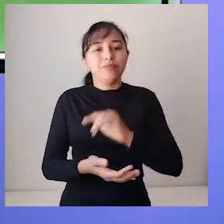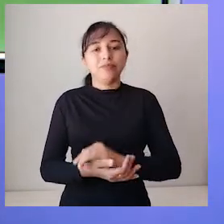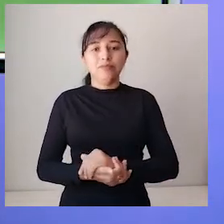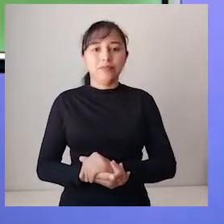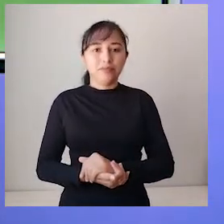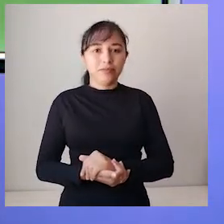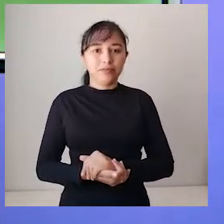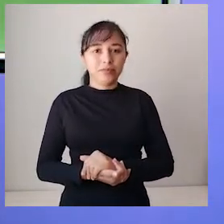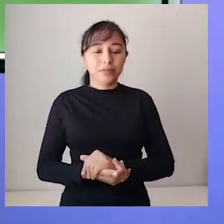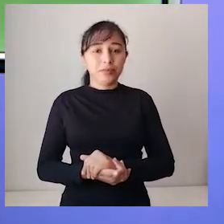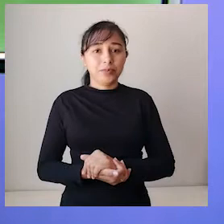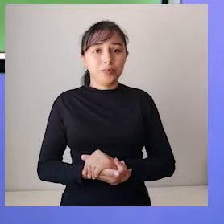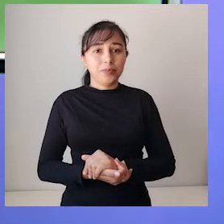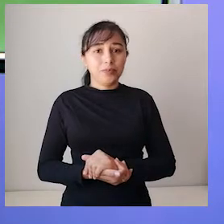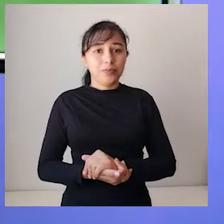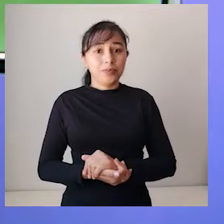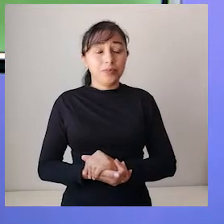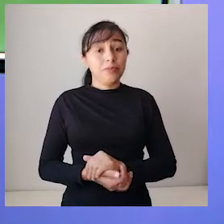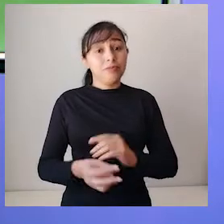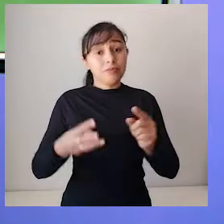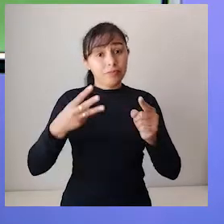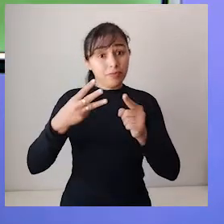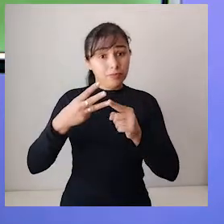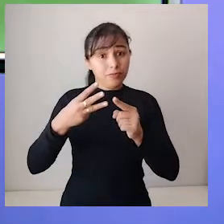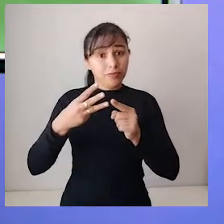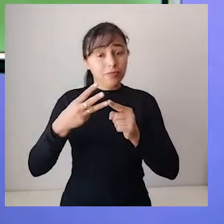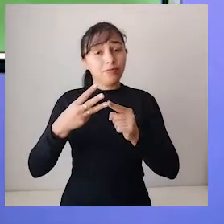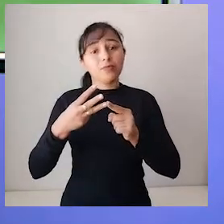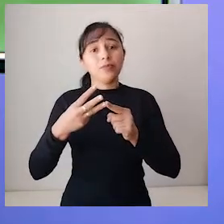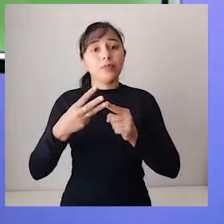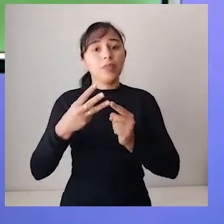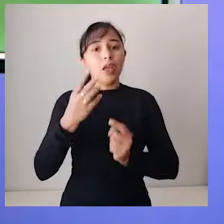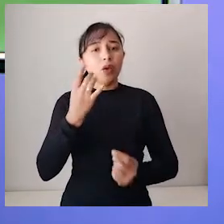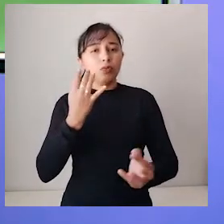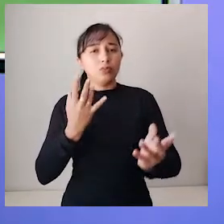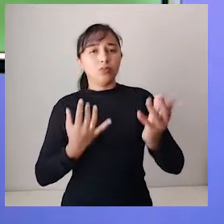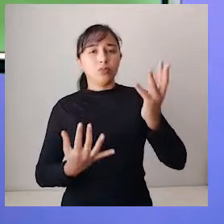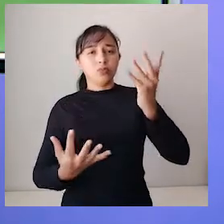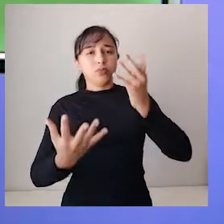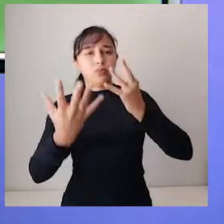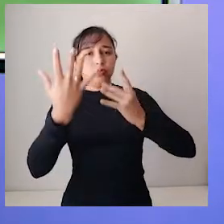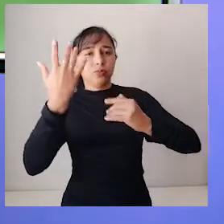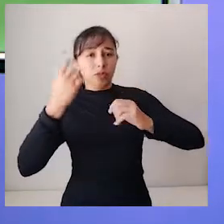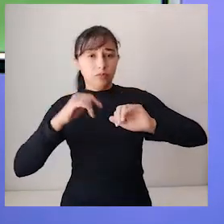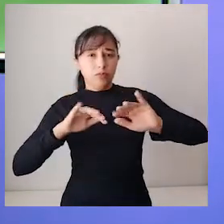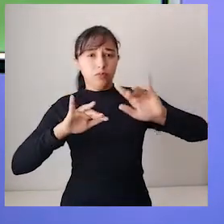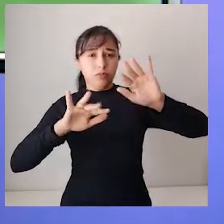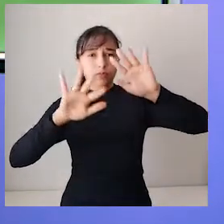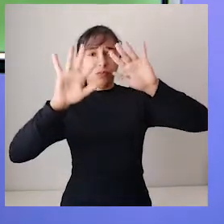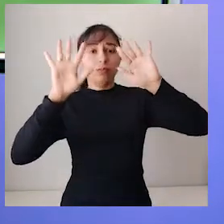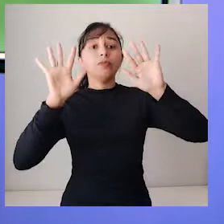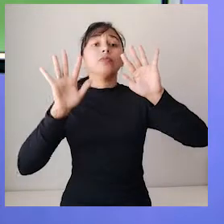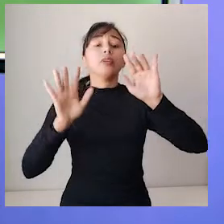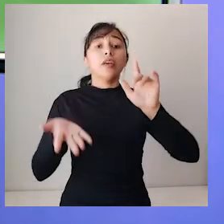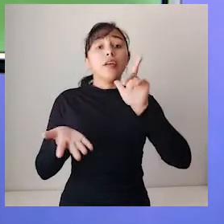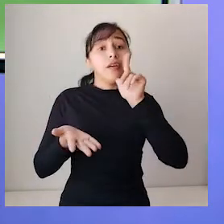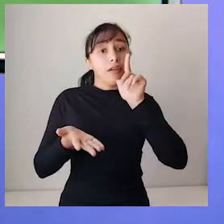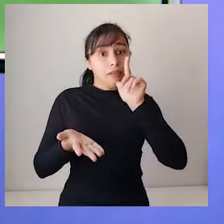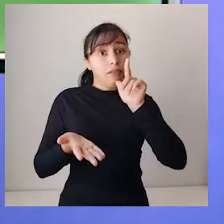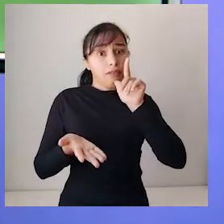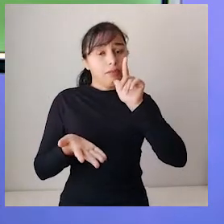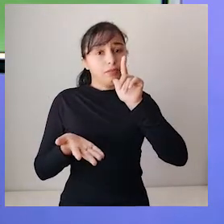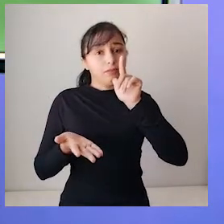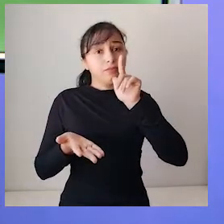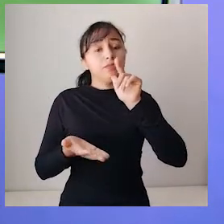sólido, por exemplo. Já no estado gasoso, associando a água também,